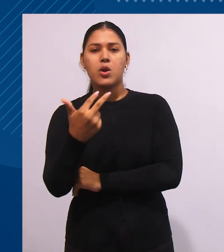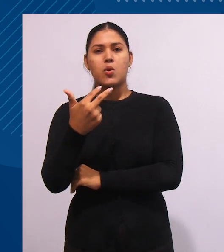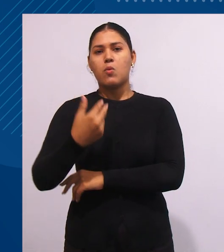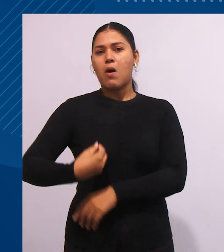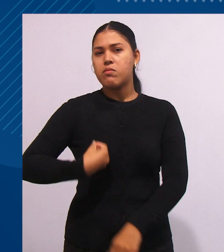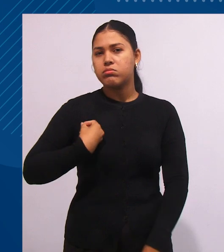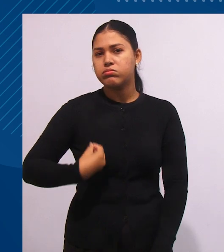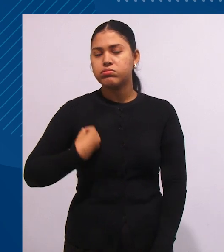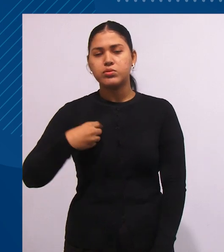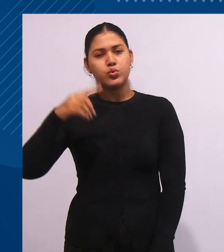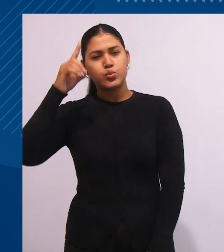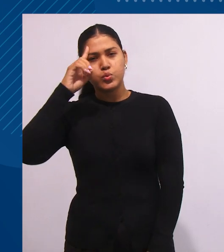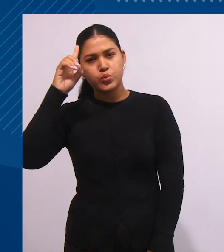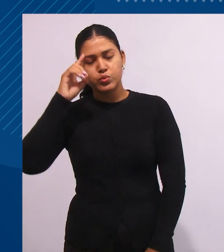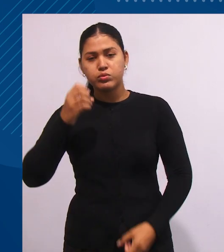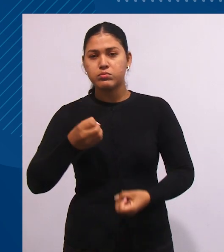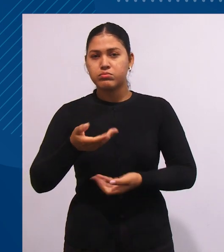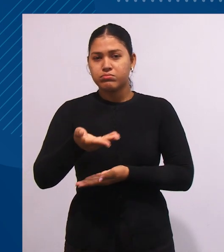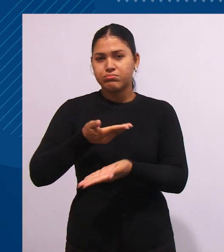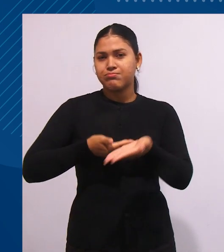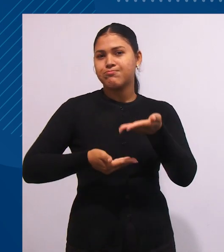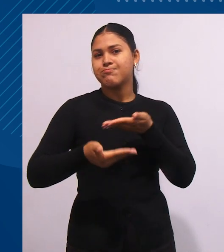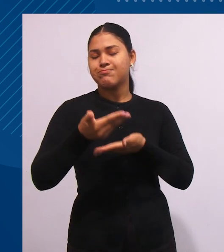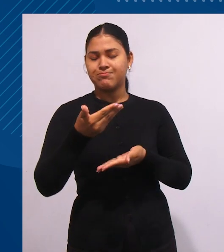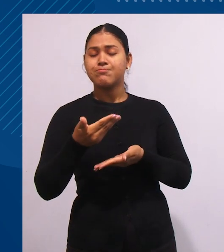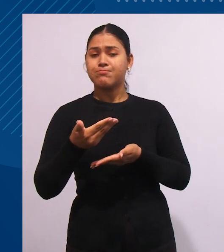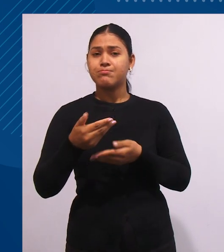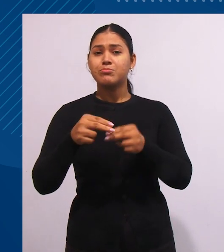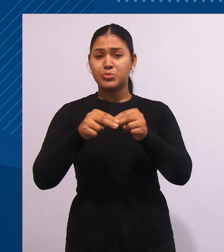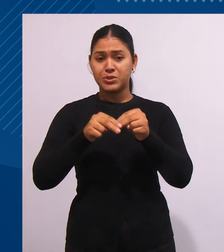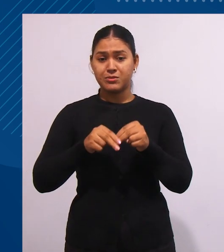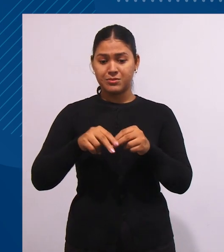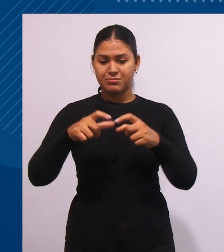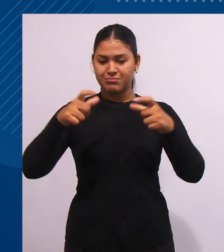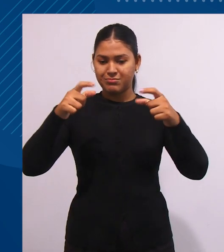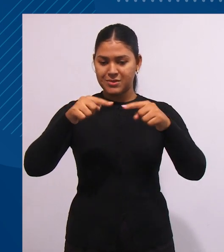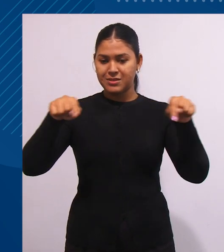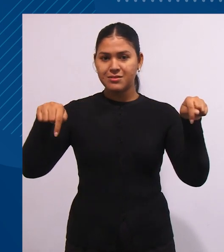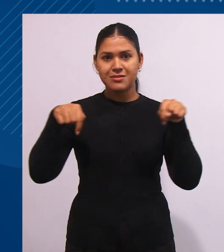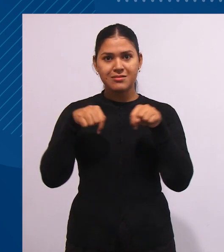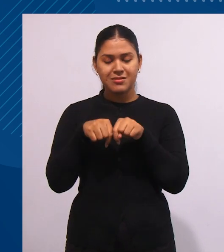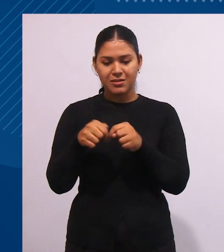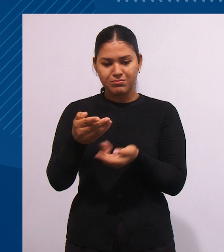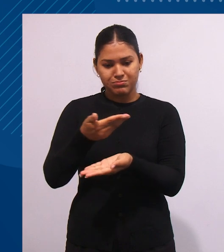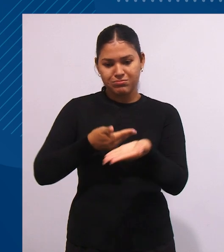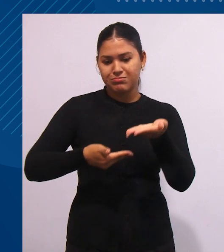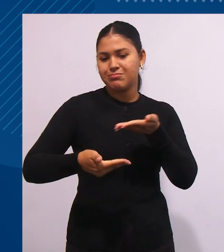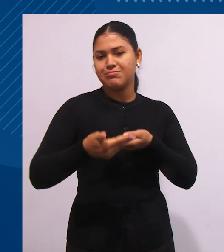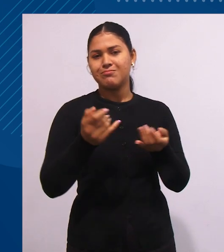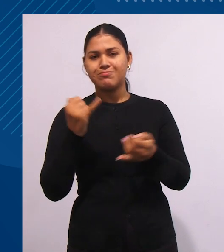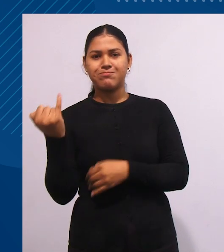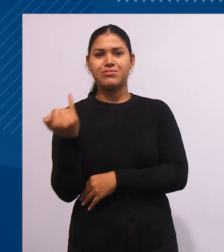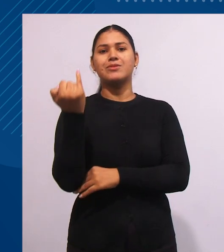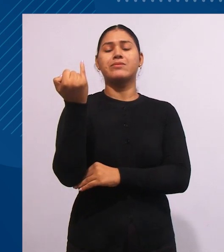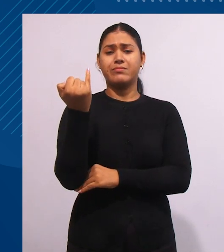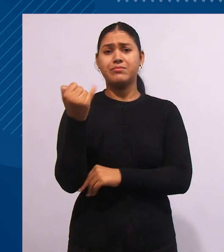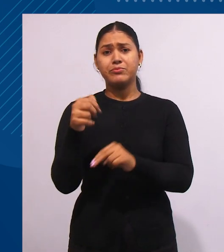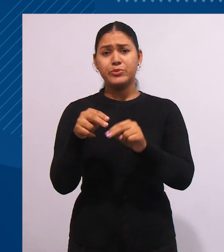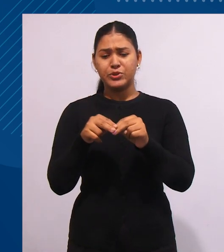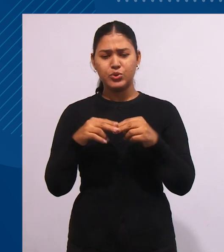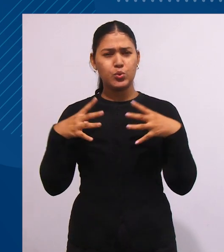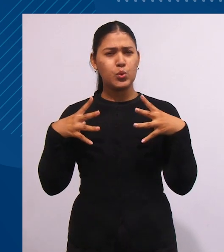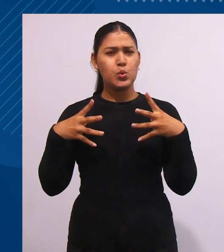que o ambiente educacional ele seja de aprendizagem e seja colaborativo. Então toda essa